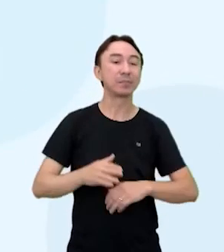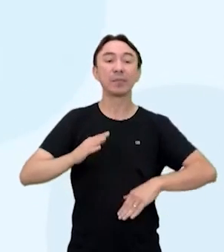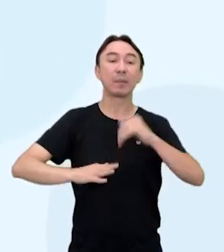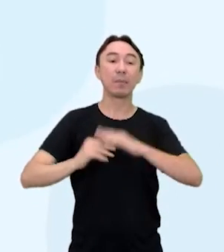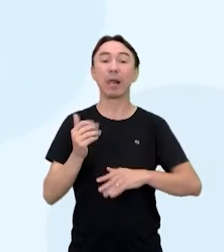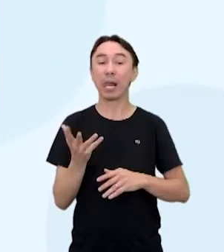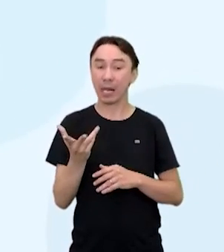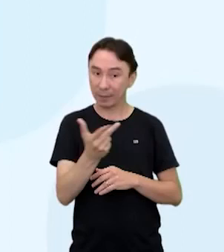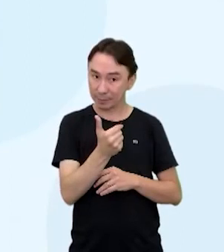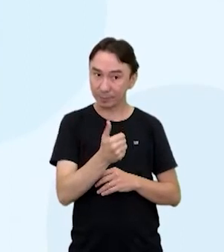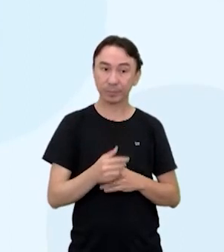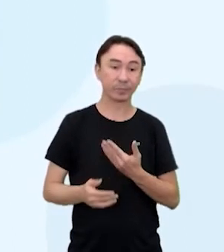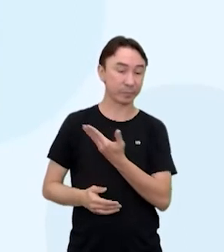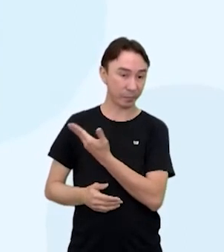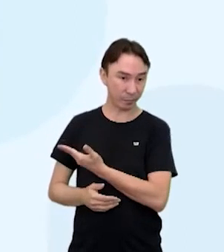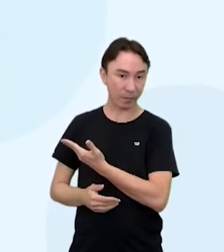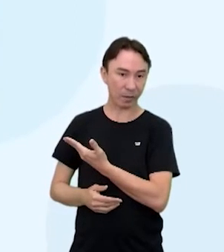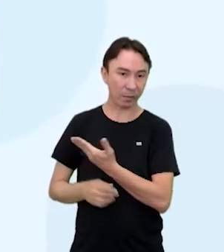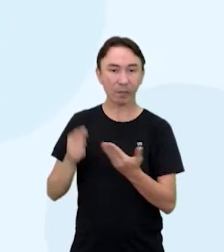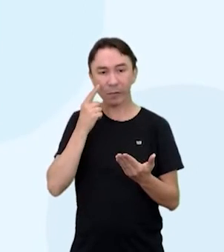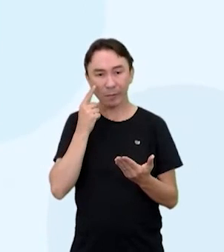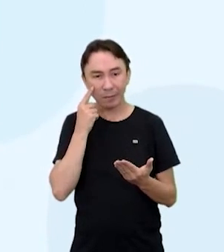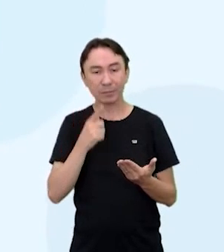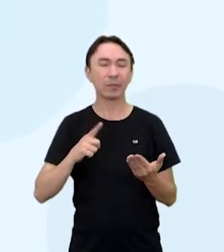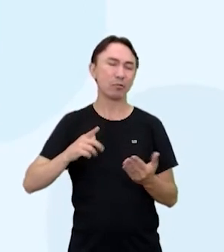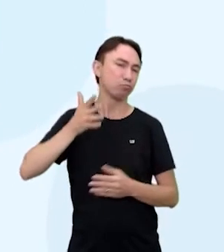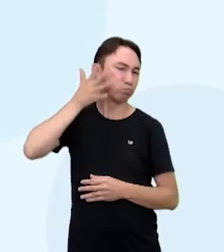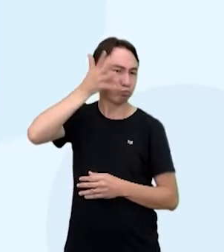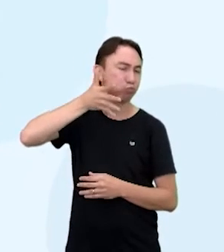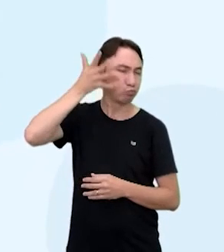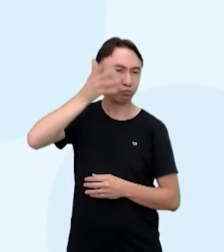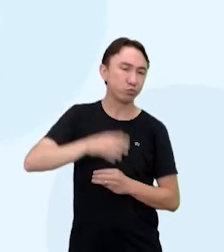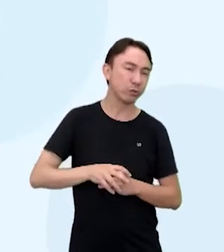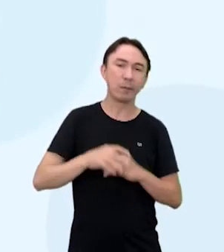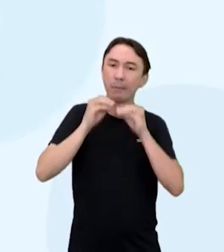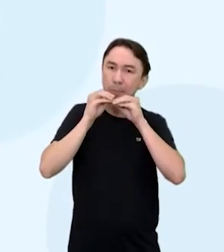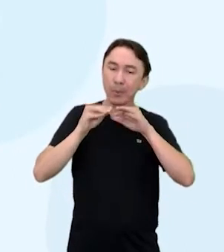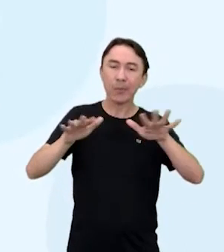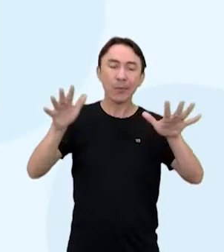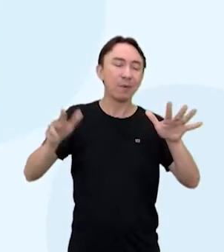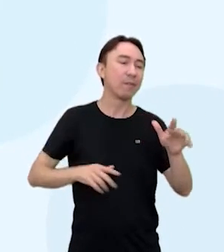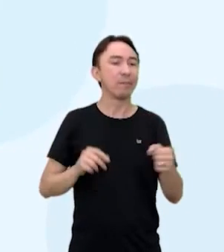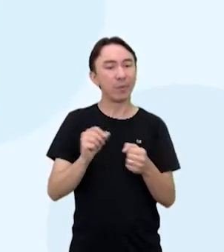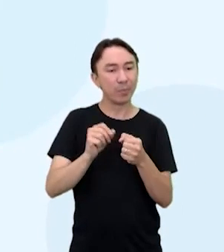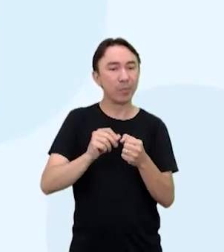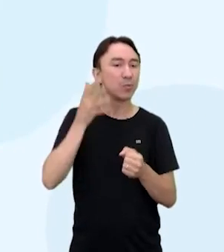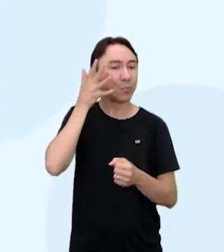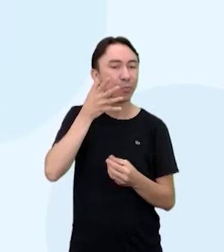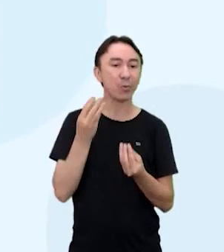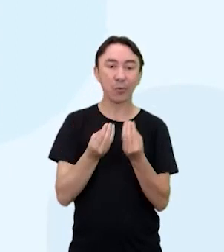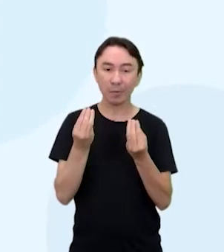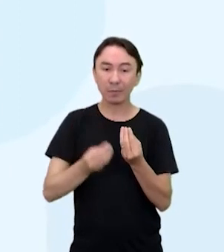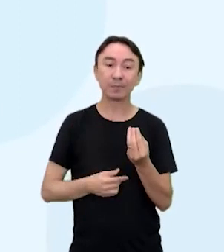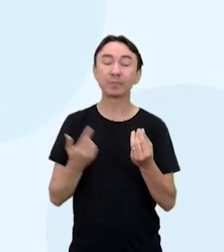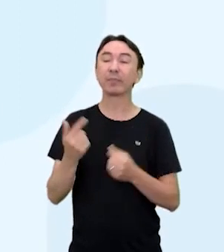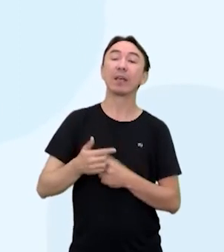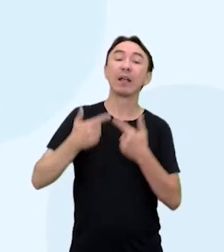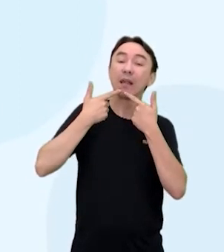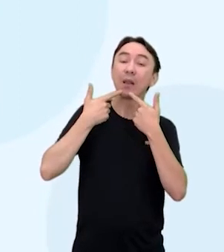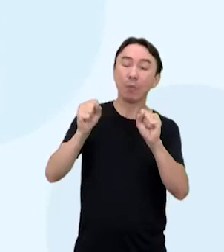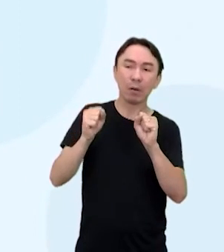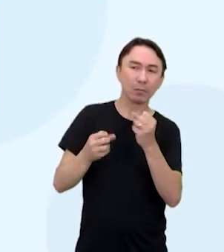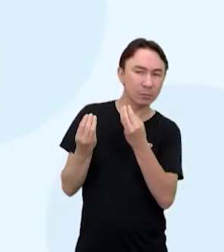análise de processos de produção e circulação de discurso e analisar o funcionamento das linguagens para interpretar e